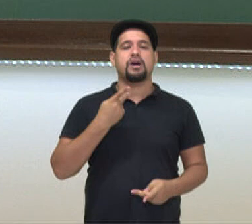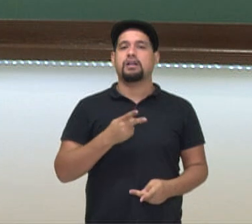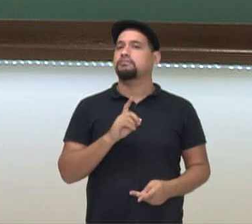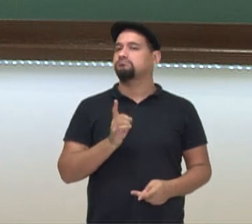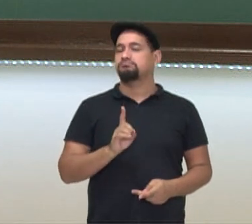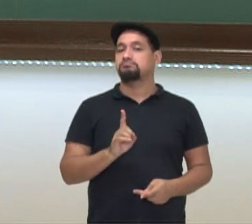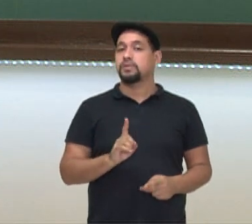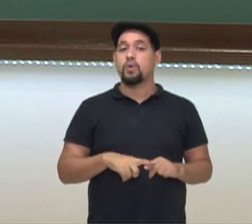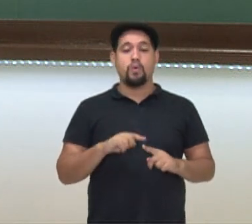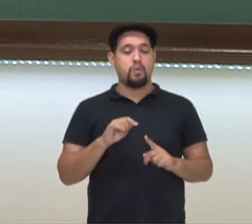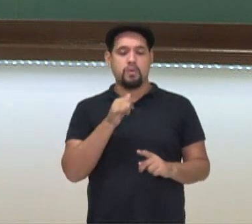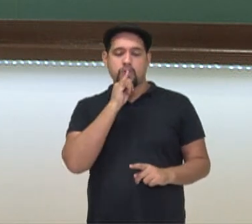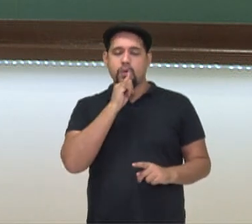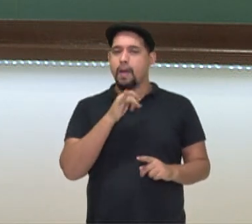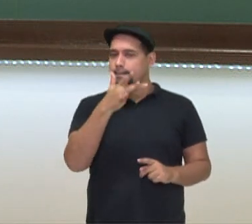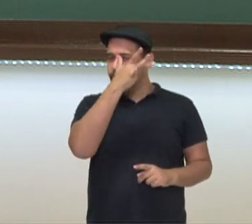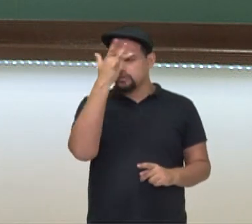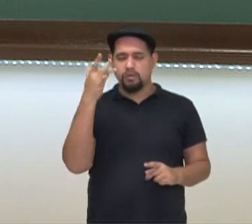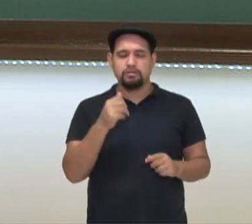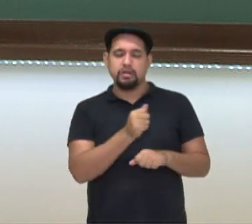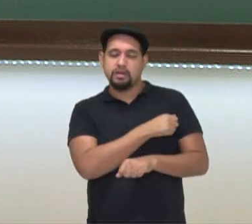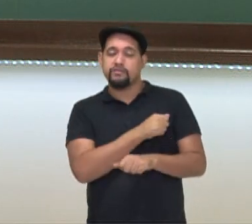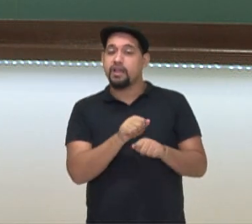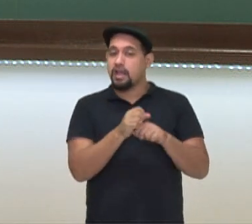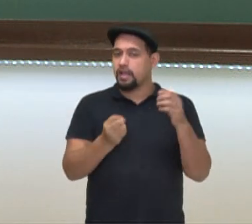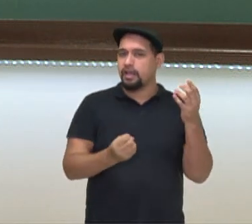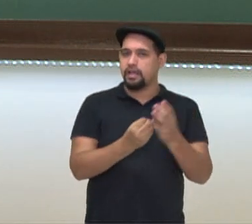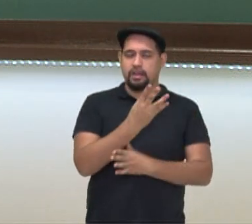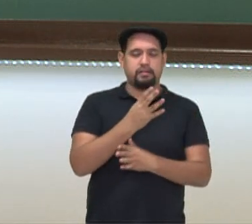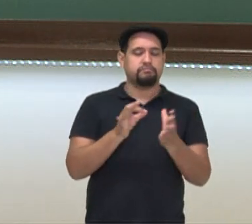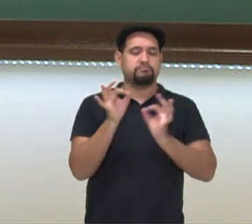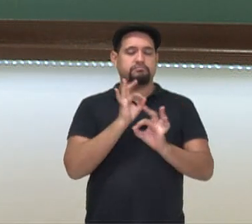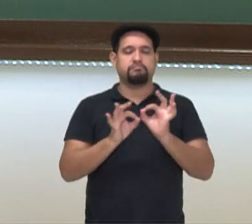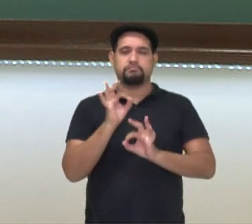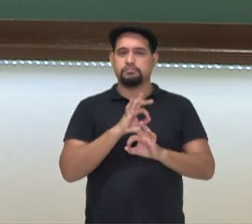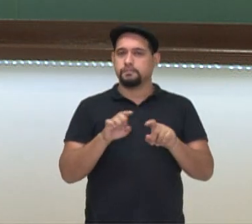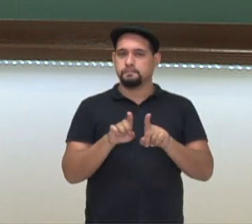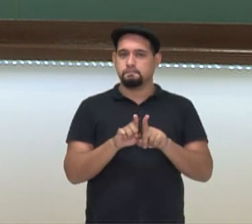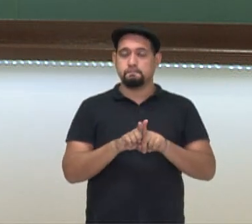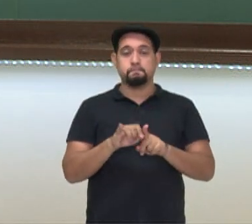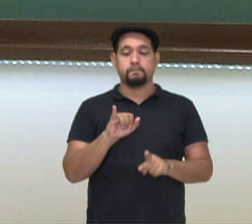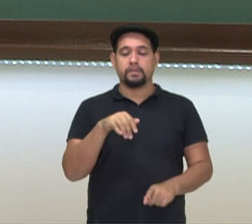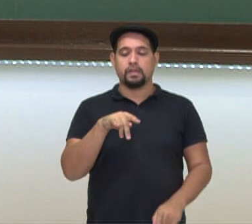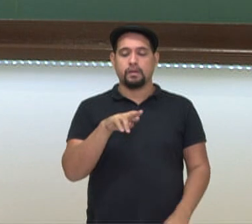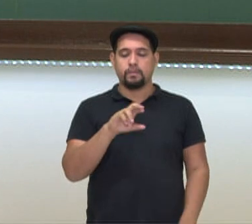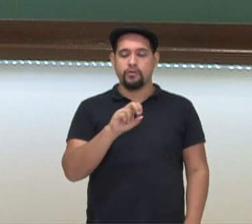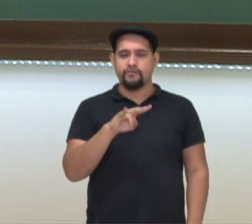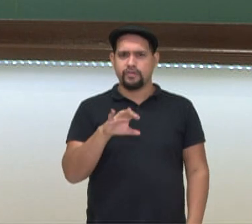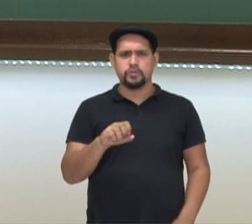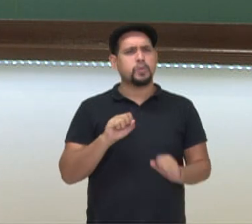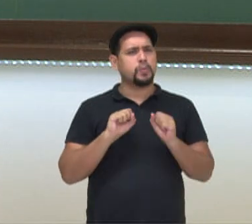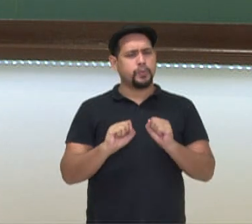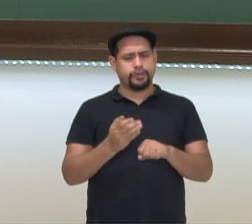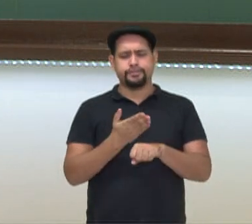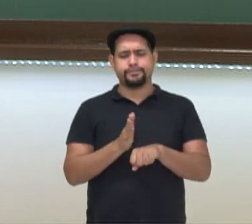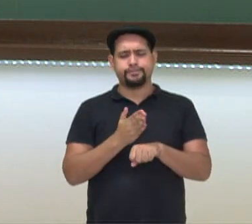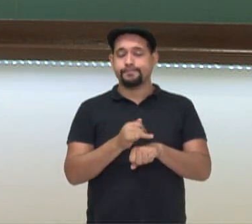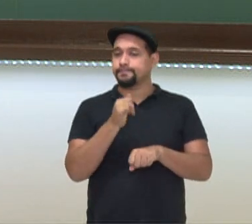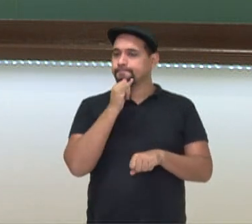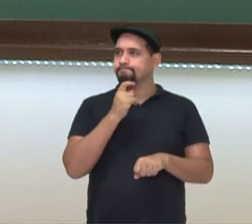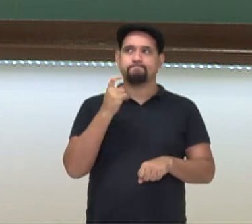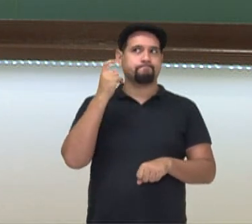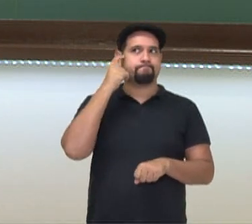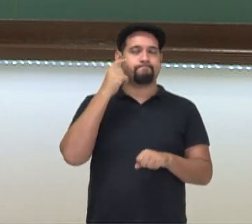falas, o artista ou o estudante vai fazer na hora da improvisação. E a improvisação pode sim ser ensaiada, né? Eu penso